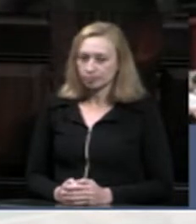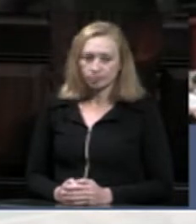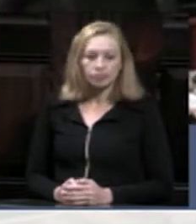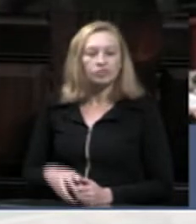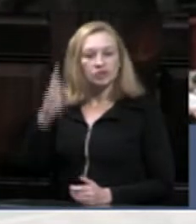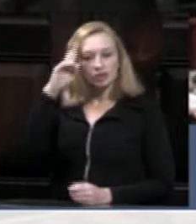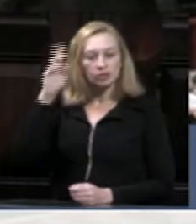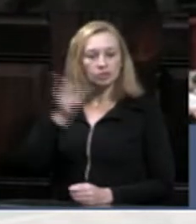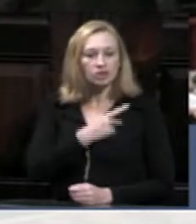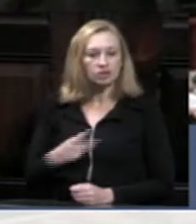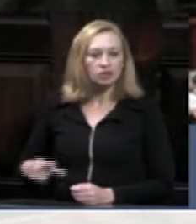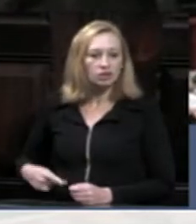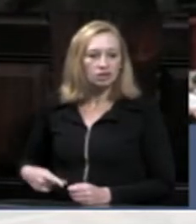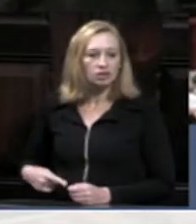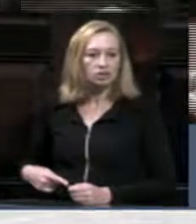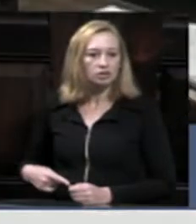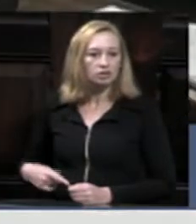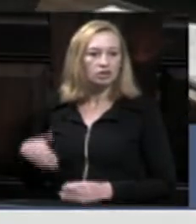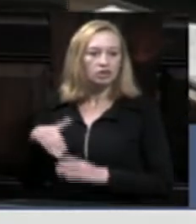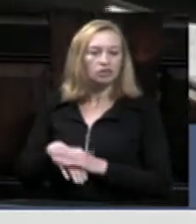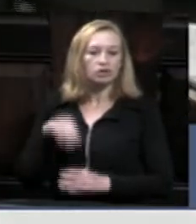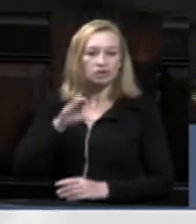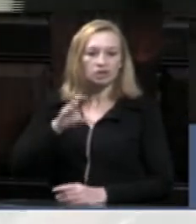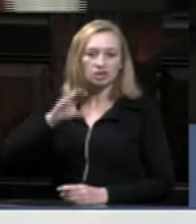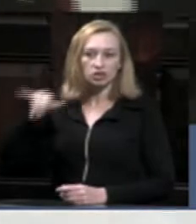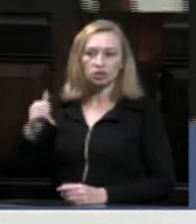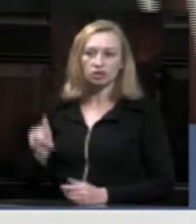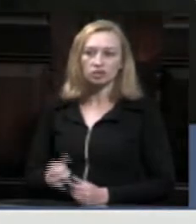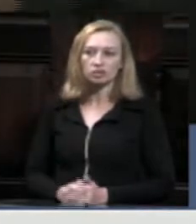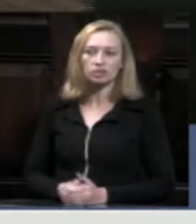Senhor presidente, eu voto com a CCJ.